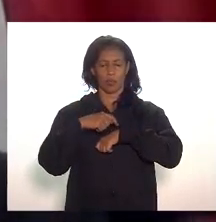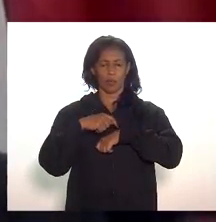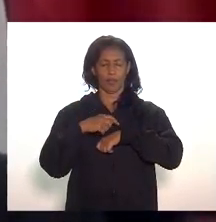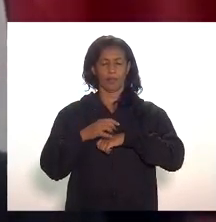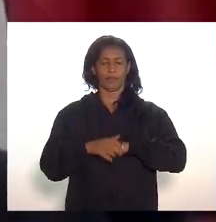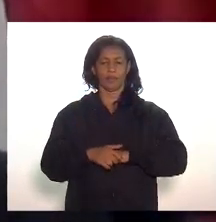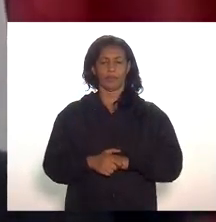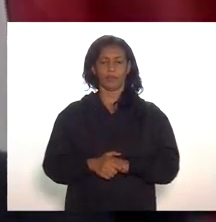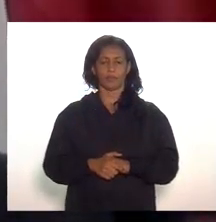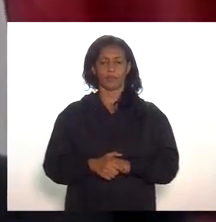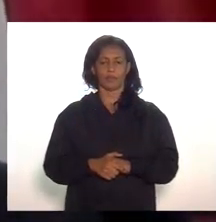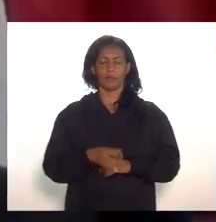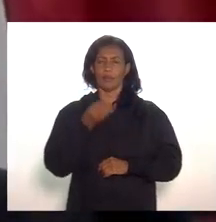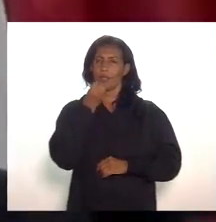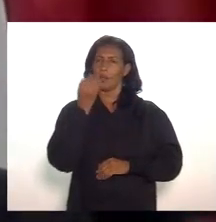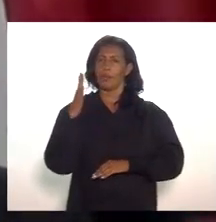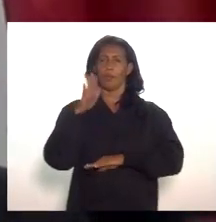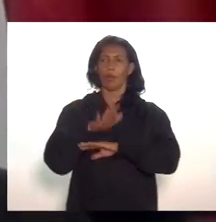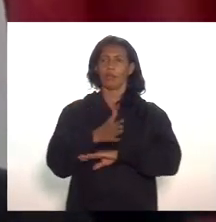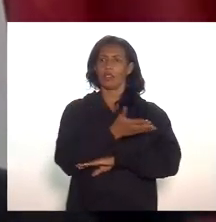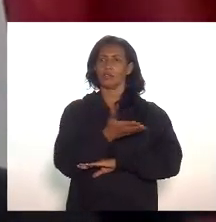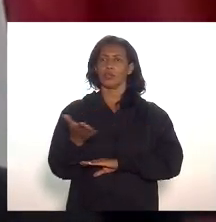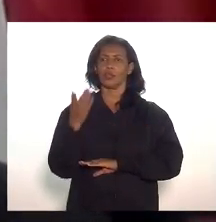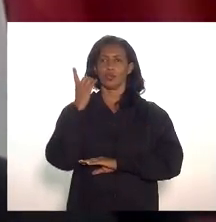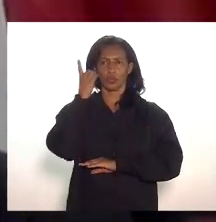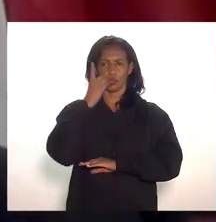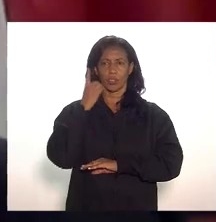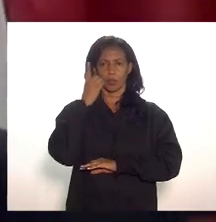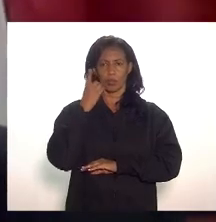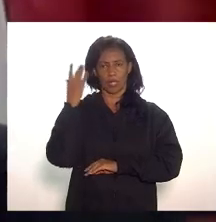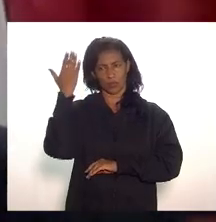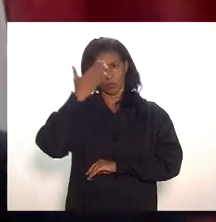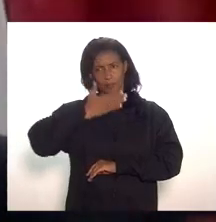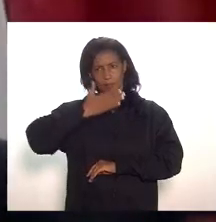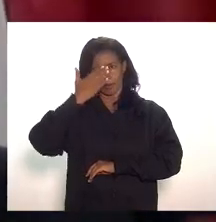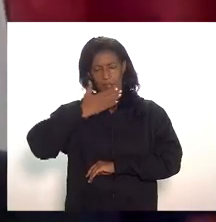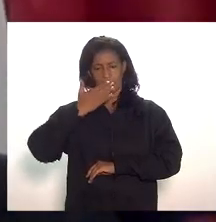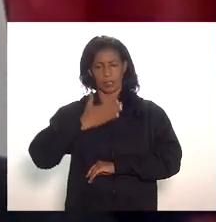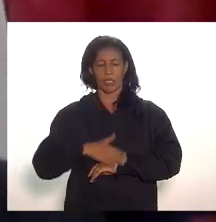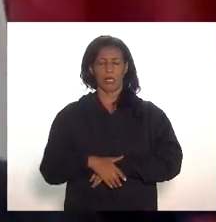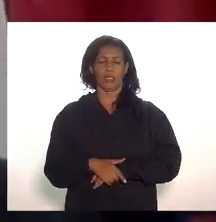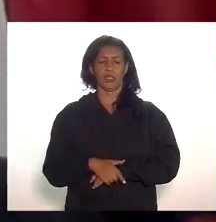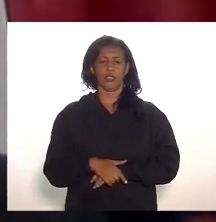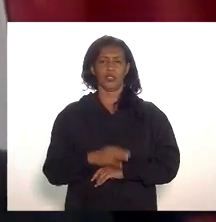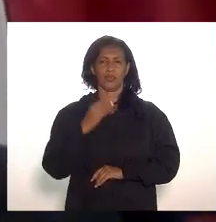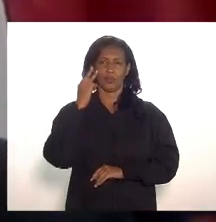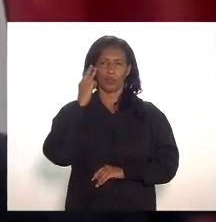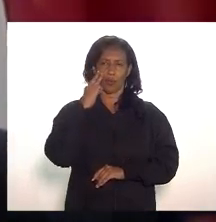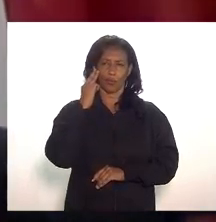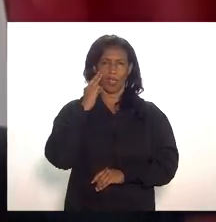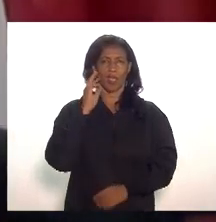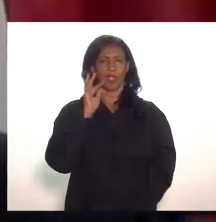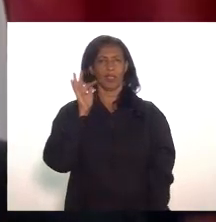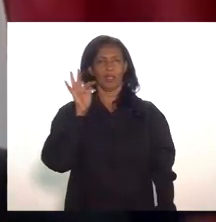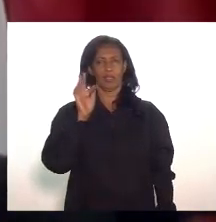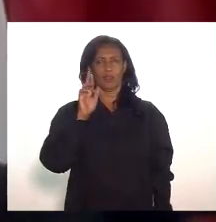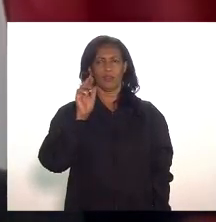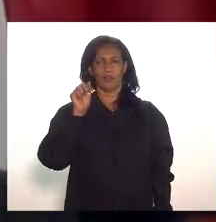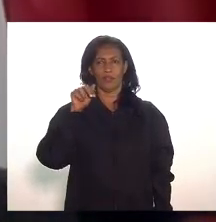amanhã. É, uma boa tarde a todos os deputados aqui presentes, deputado Leomar, Valdec, Mônica Francisco,